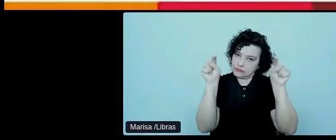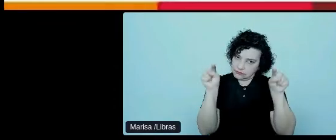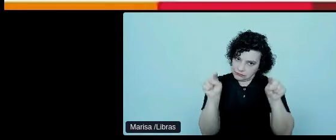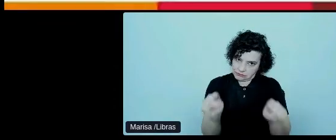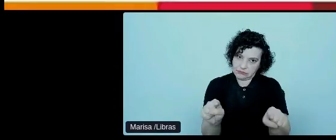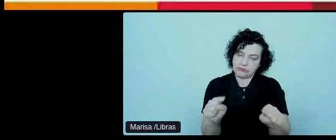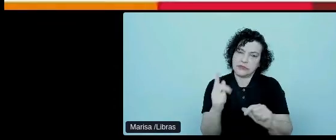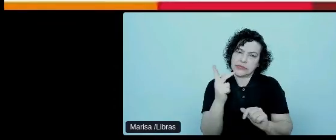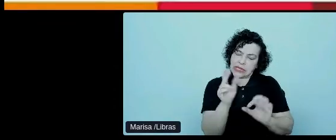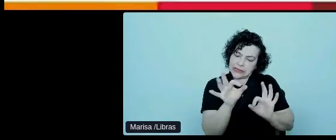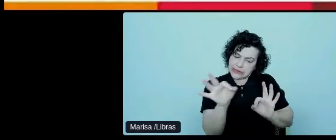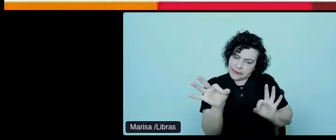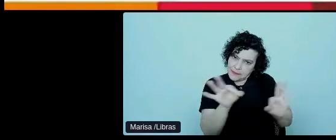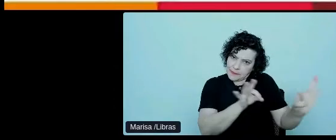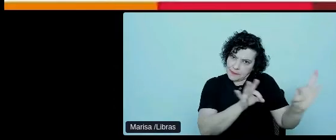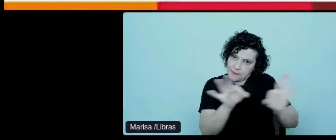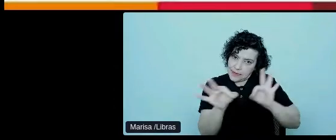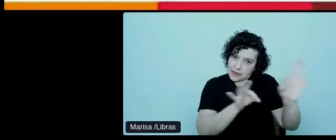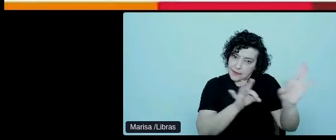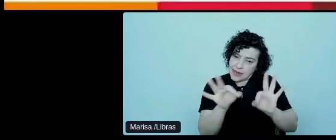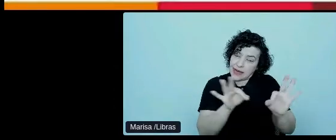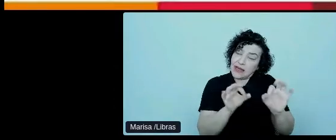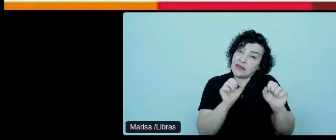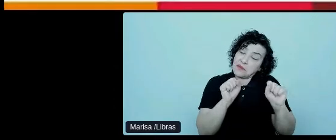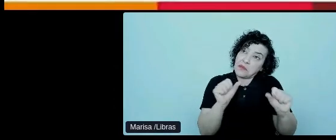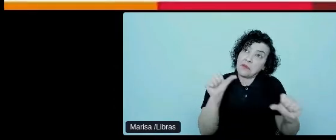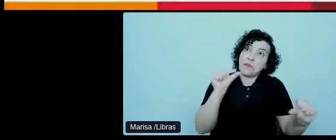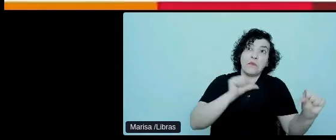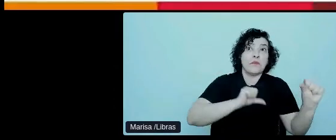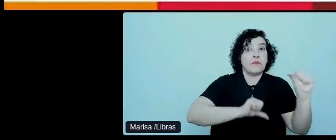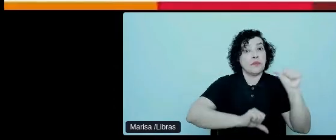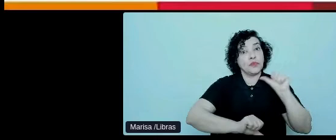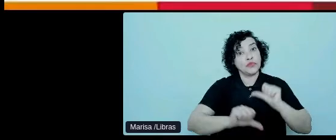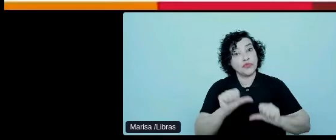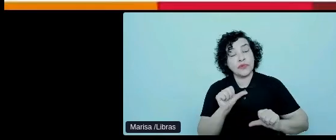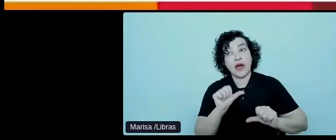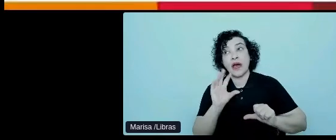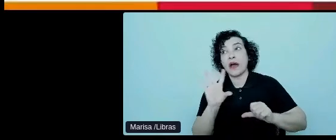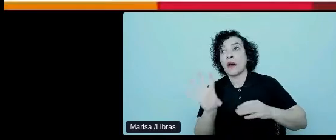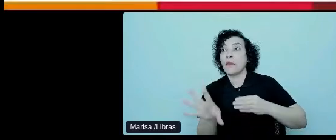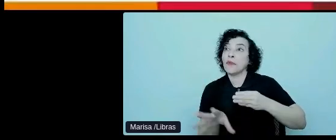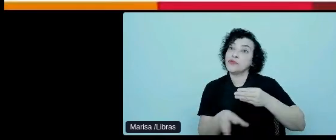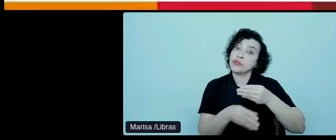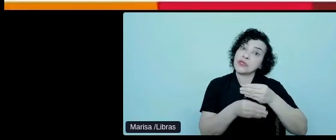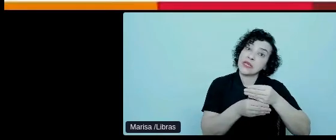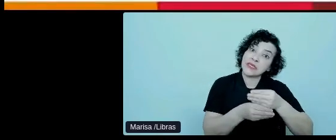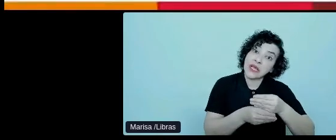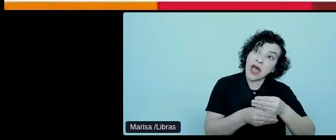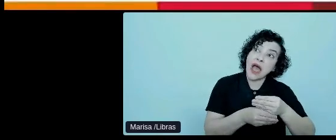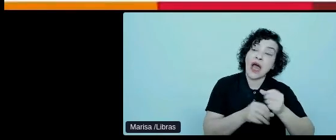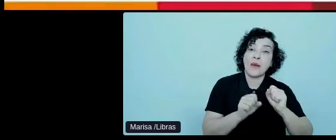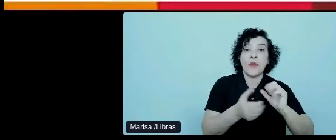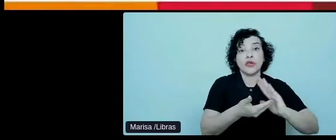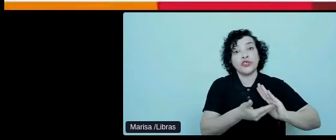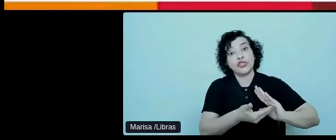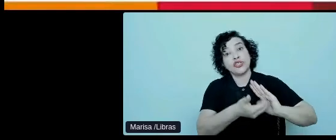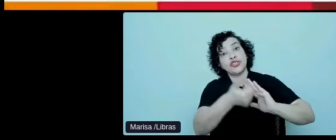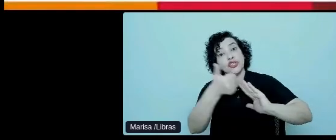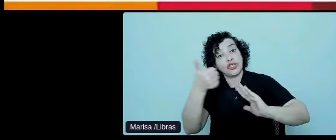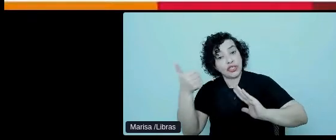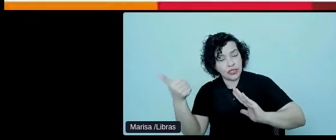em construção. Então, muita coisa pode mudar, muita coisa pode ser acrescentada, muita coisa pode ser tirada. E